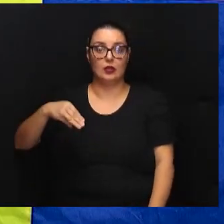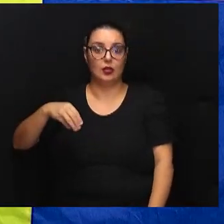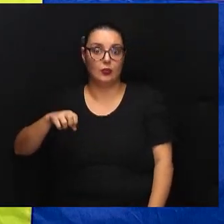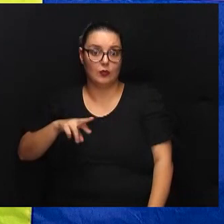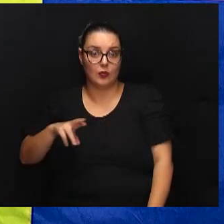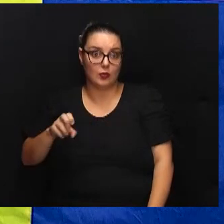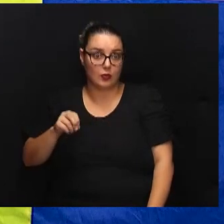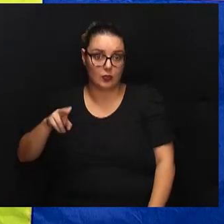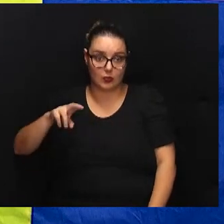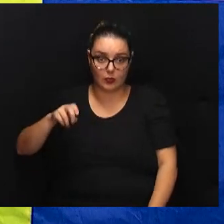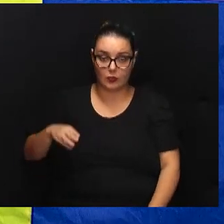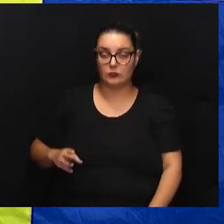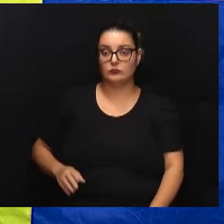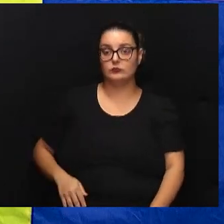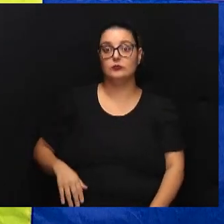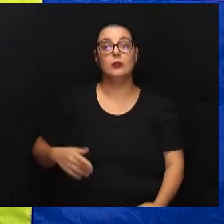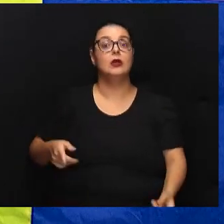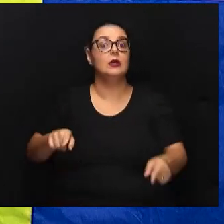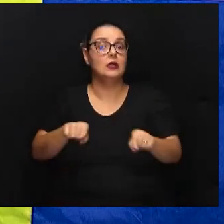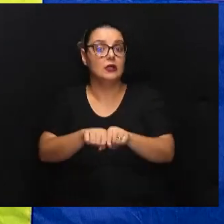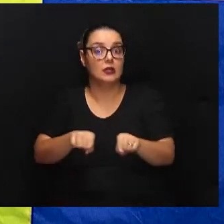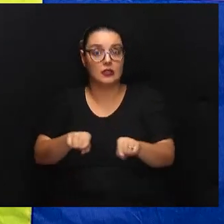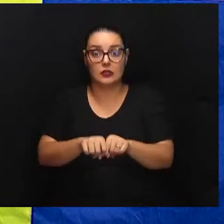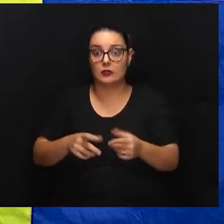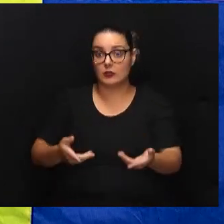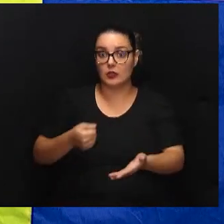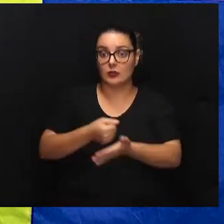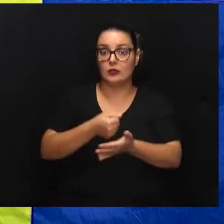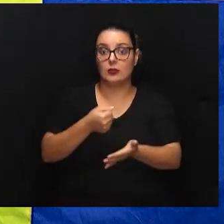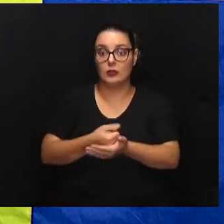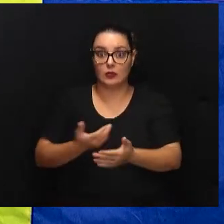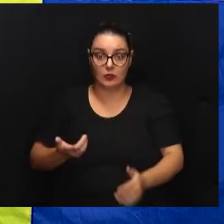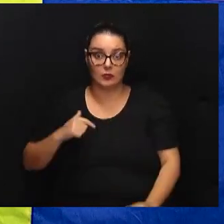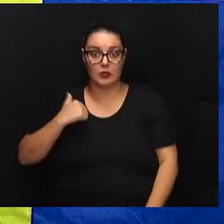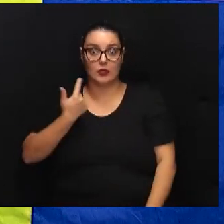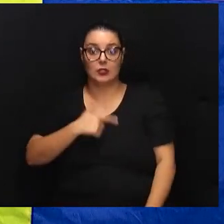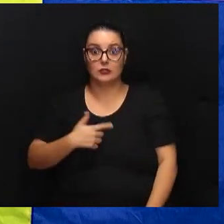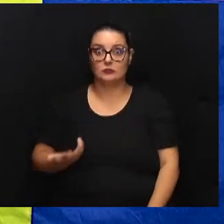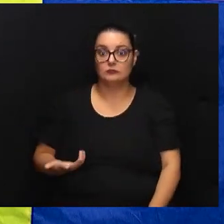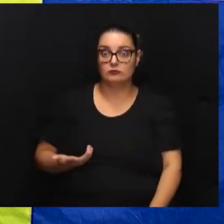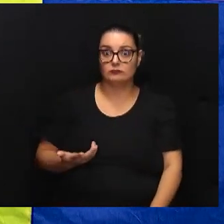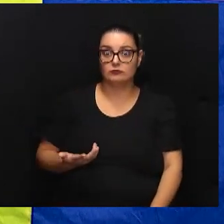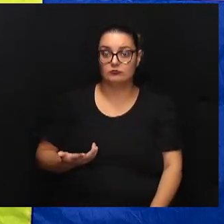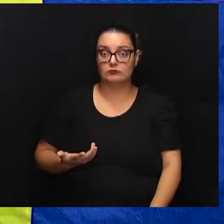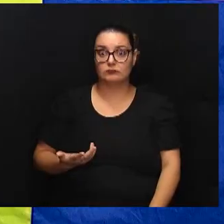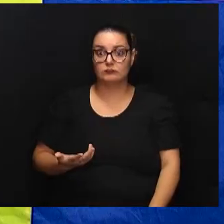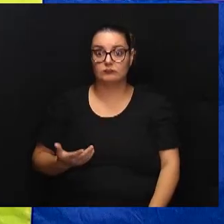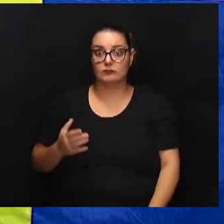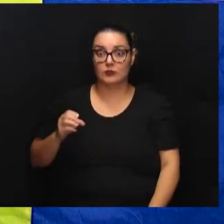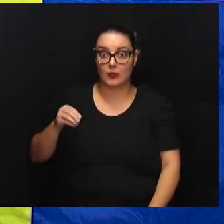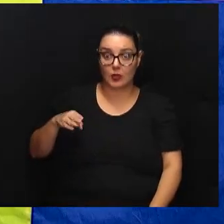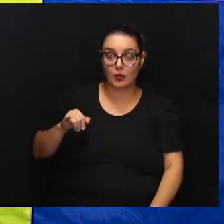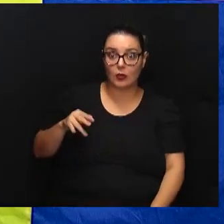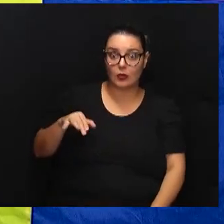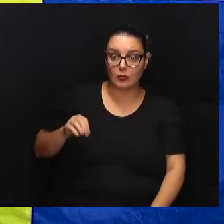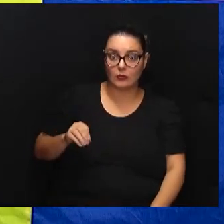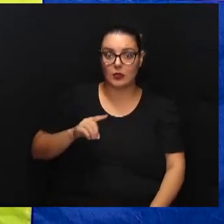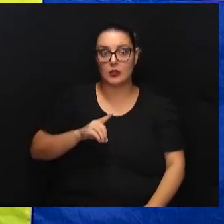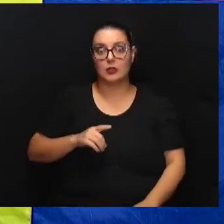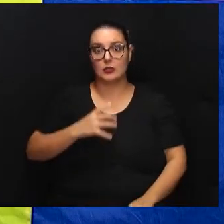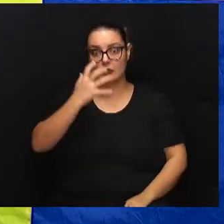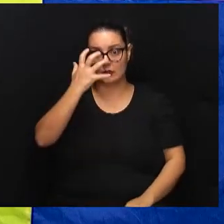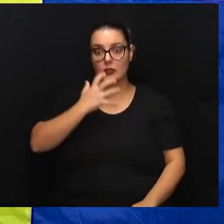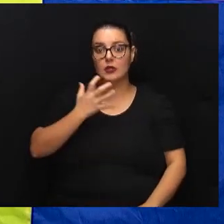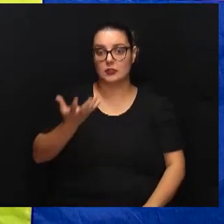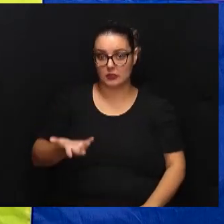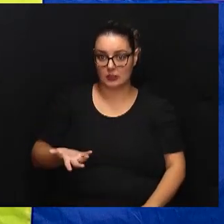muitas vezes obriga a gente a ser mais cômico e muitas vezes não levado a sério, né, que é esse o refúgio e